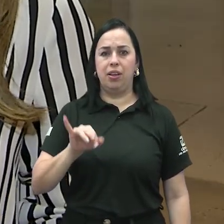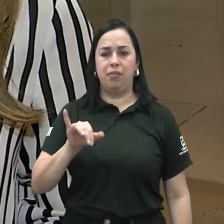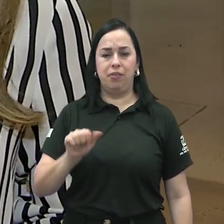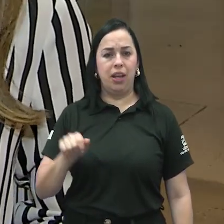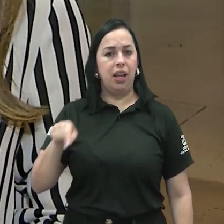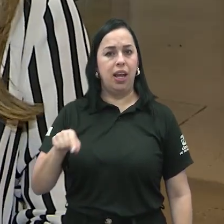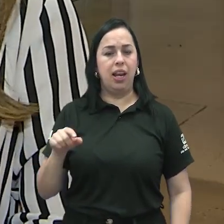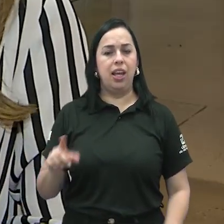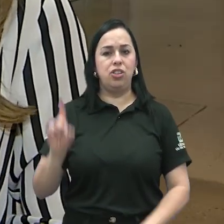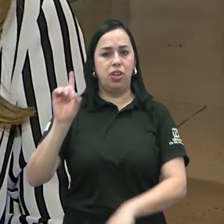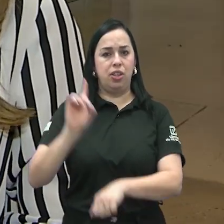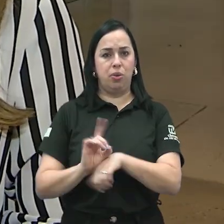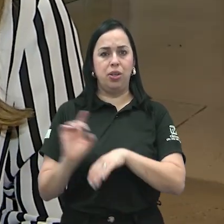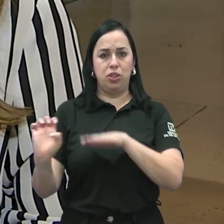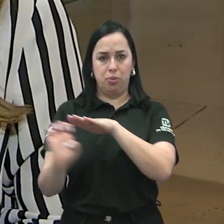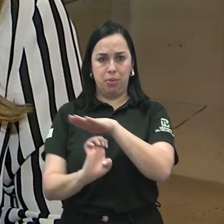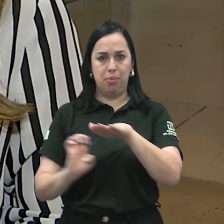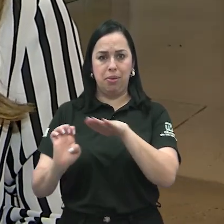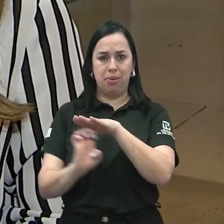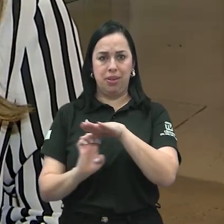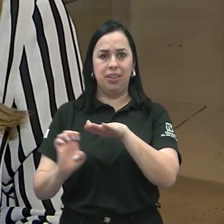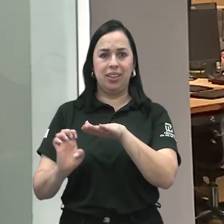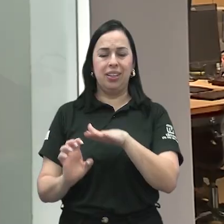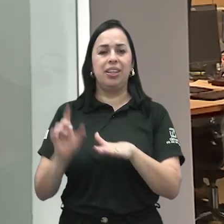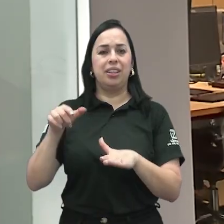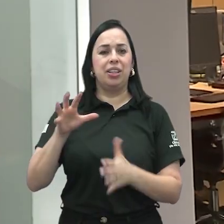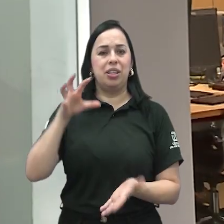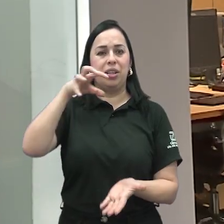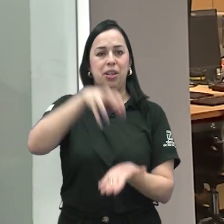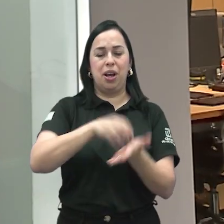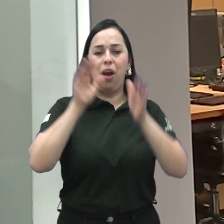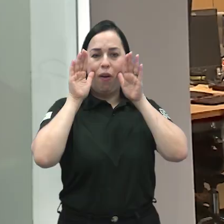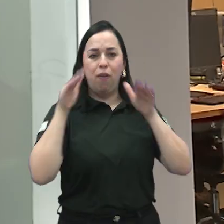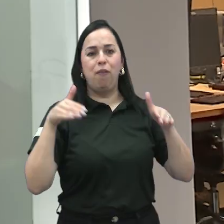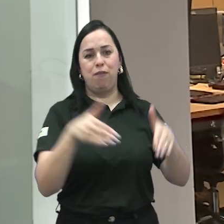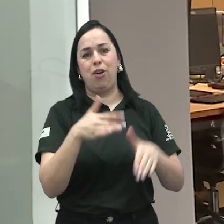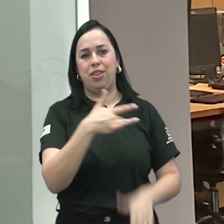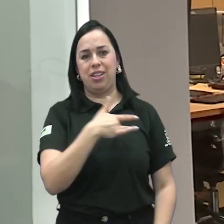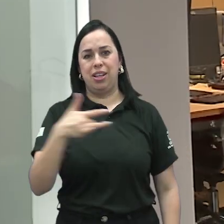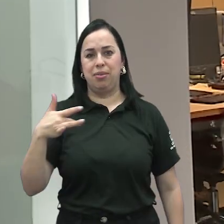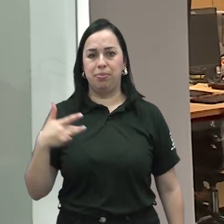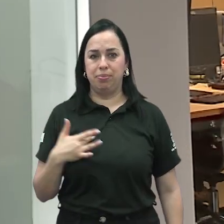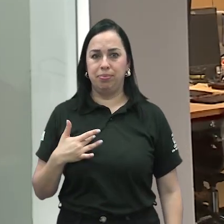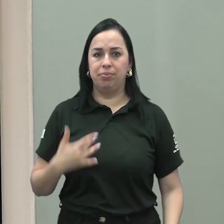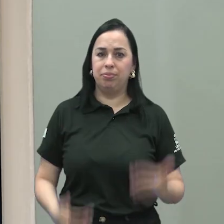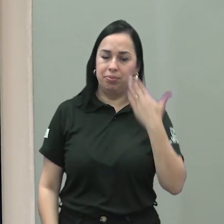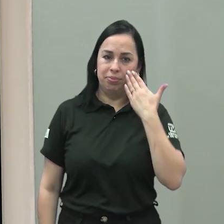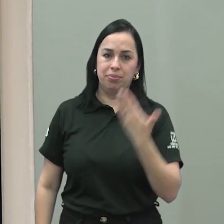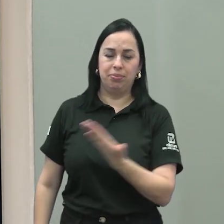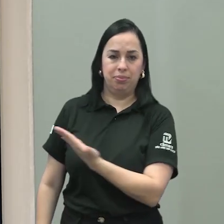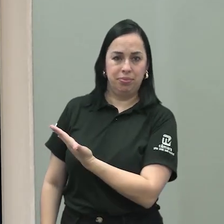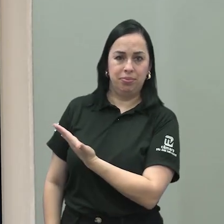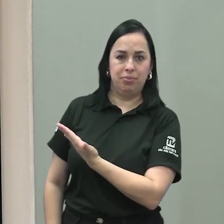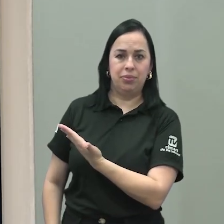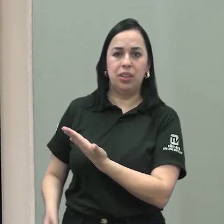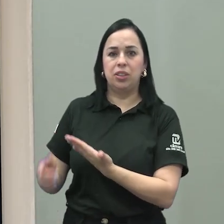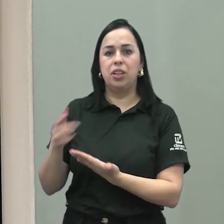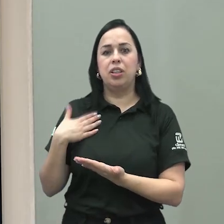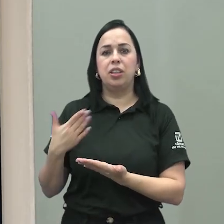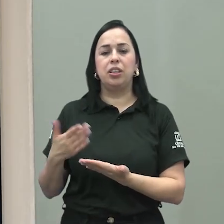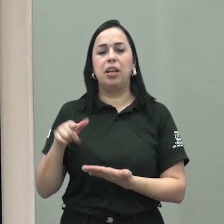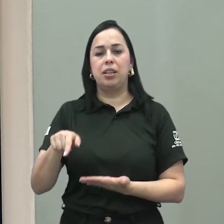diretora executiva de uma empresa que faz parte desse novo polo de saúde e biotecnologia do PIT. A startup